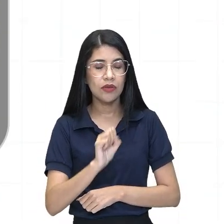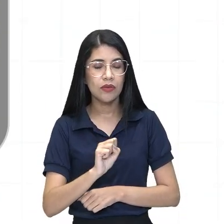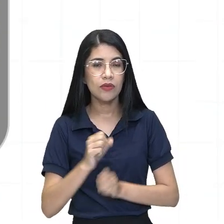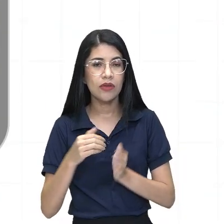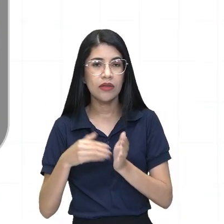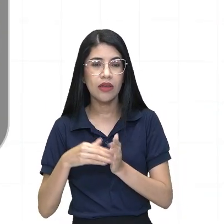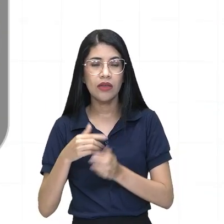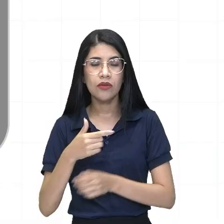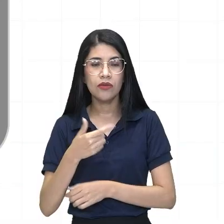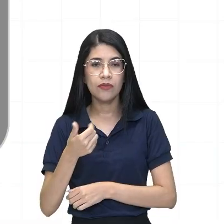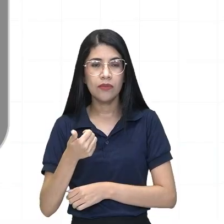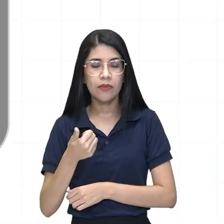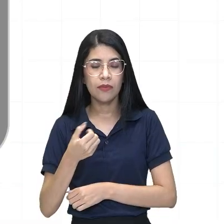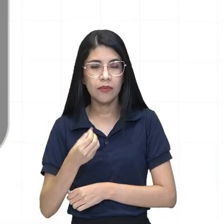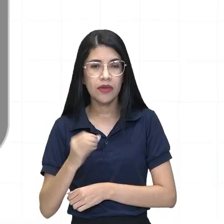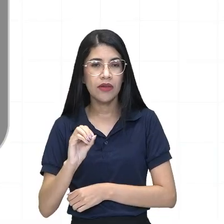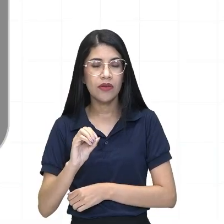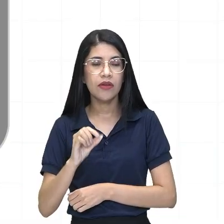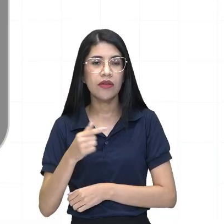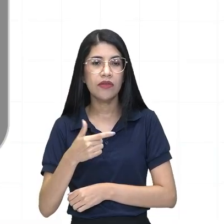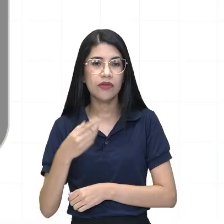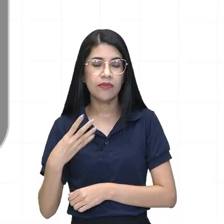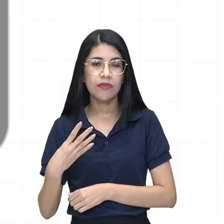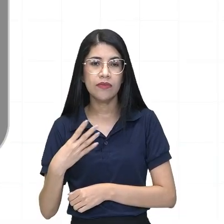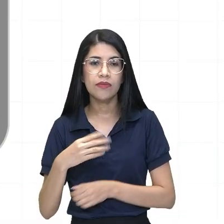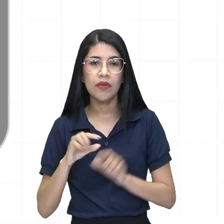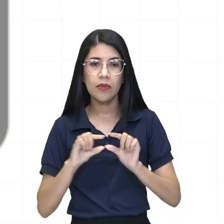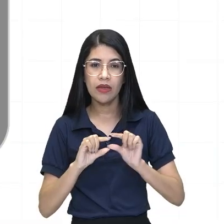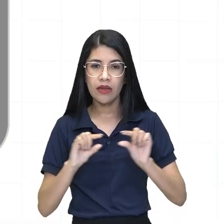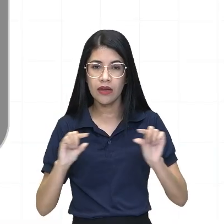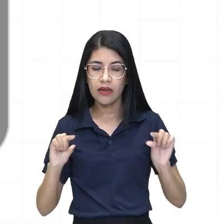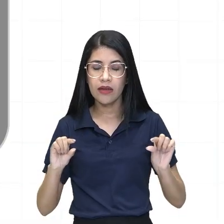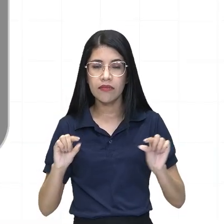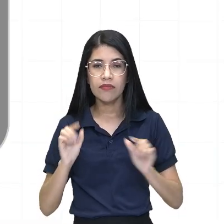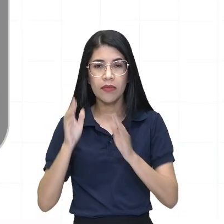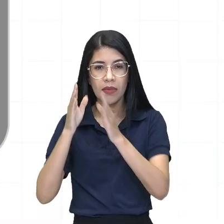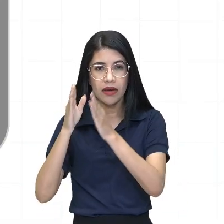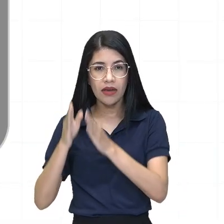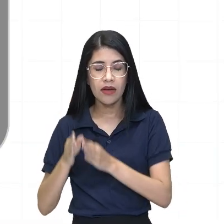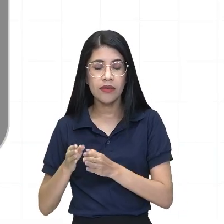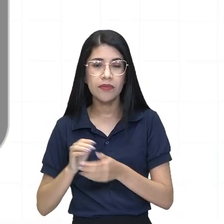2024, tá? Analisem aqui a última linha aqui, ó. Então, 2018,